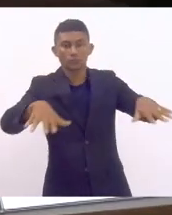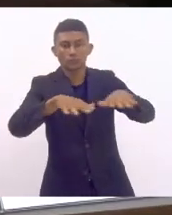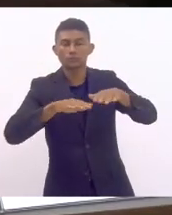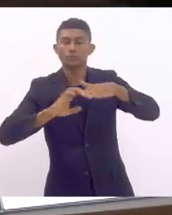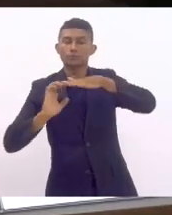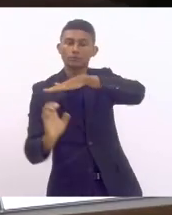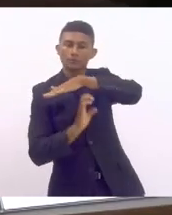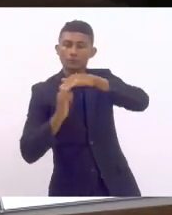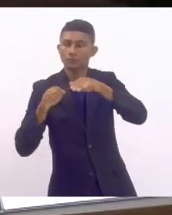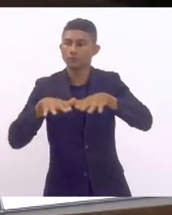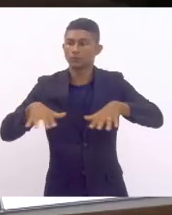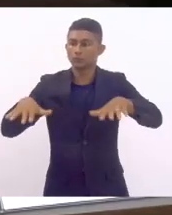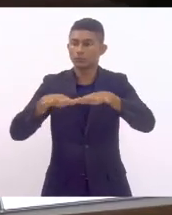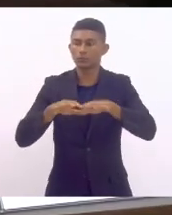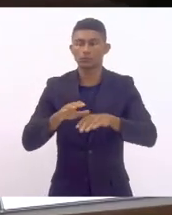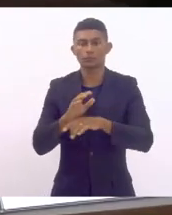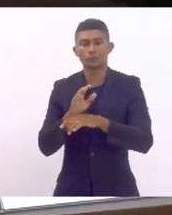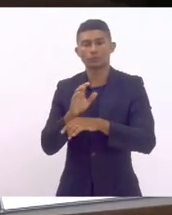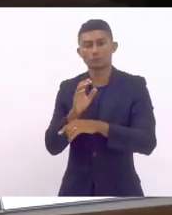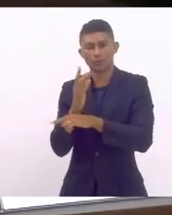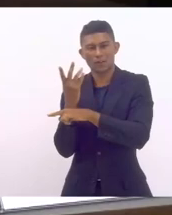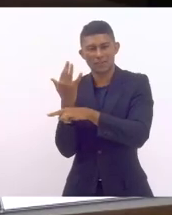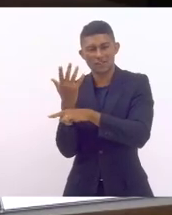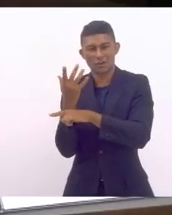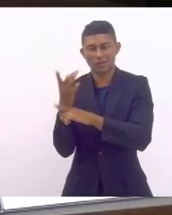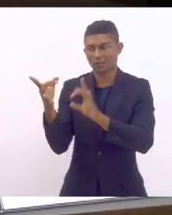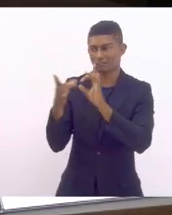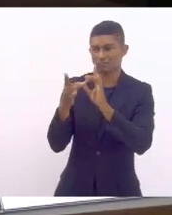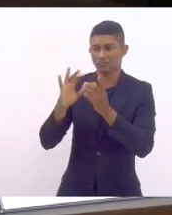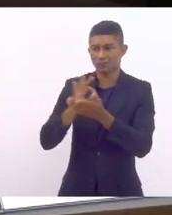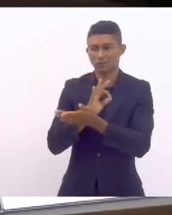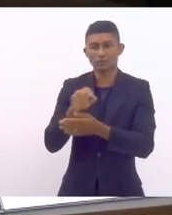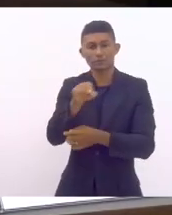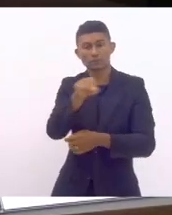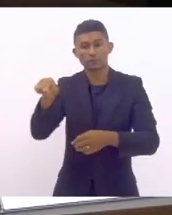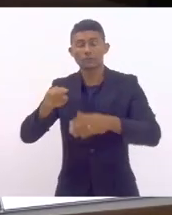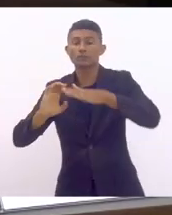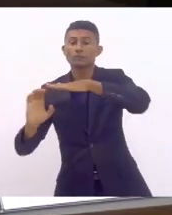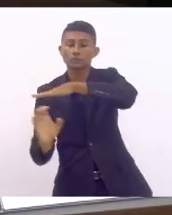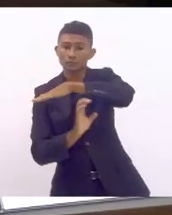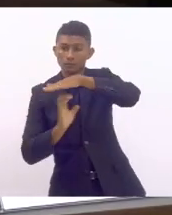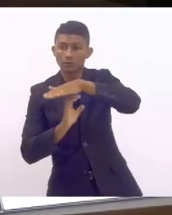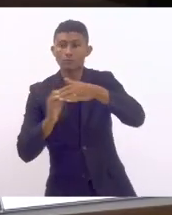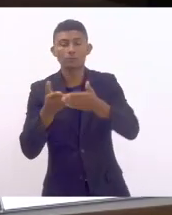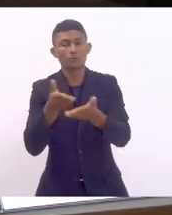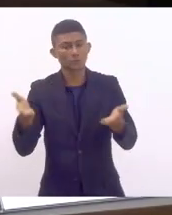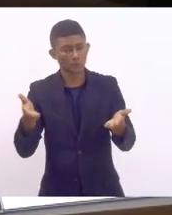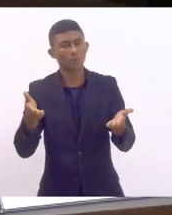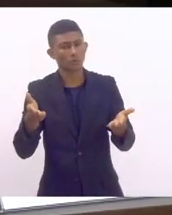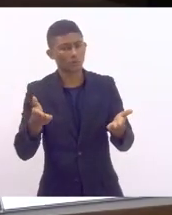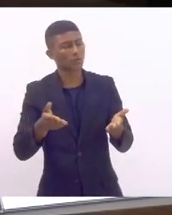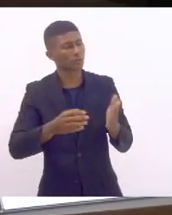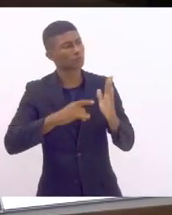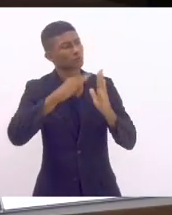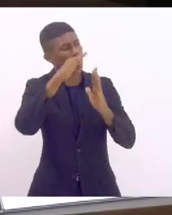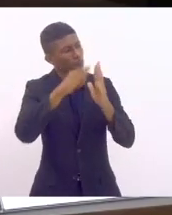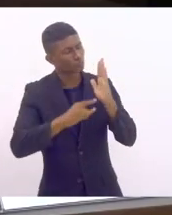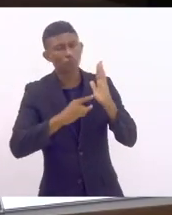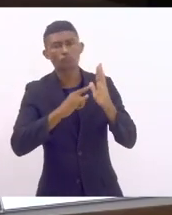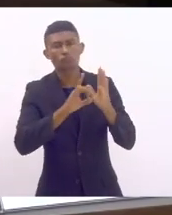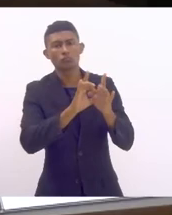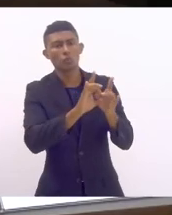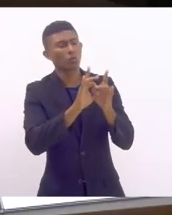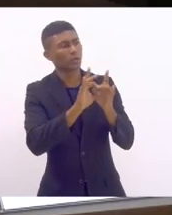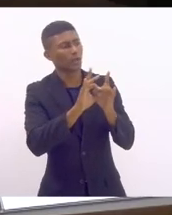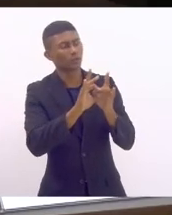prestam serviços para o RJ essas empresas contratualmente elas deveriam poder manter os seus contratos conosco mesmo com até dois